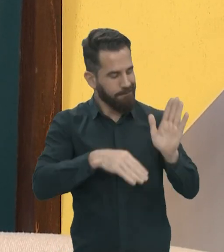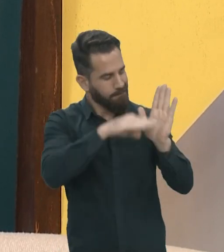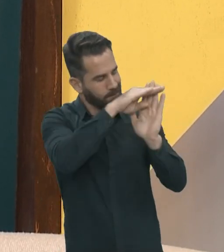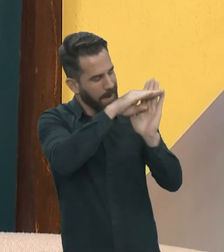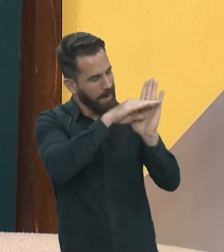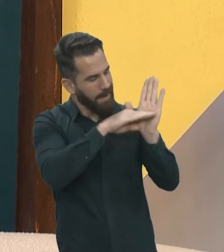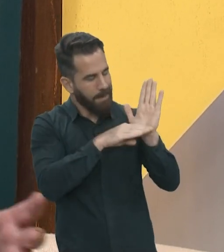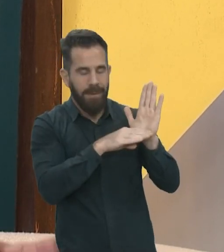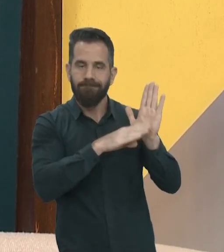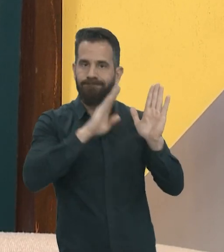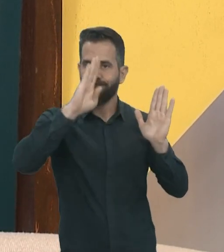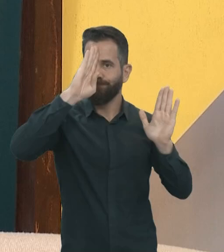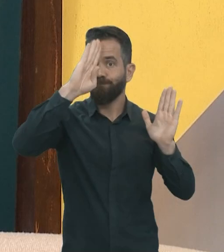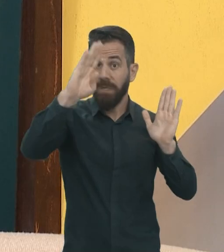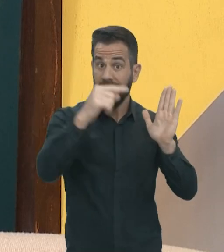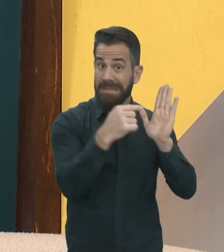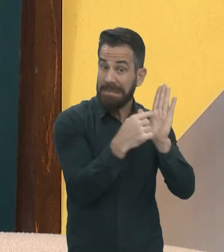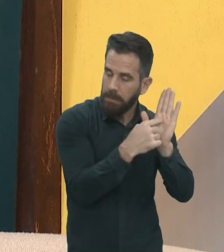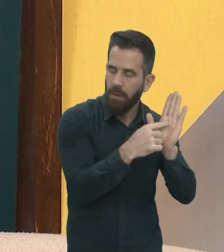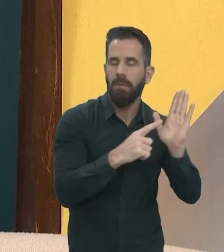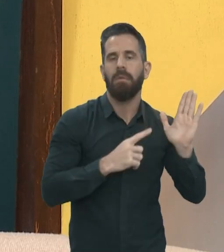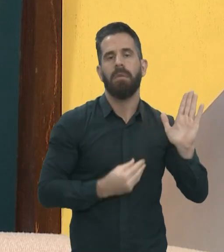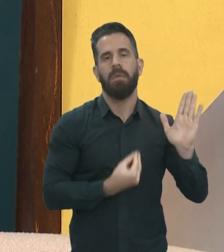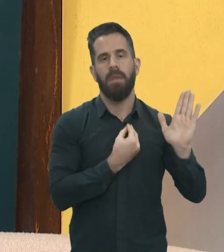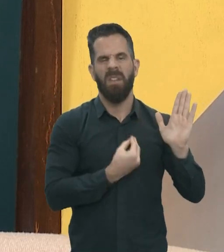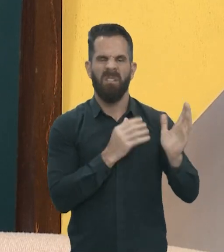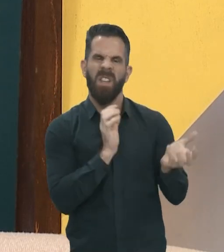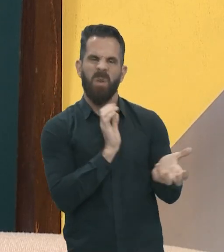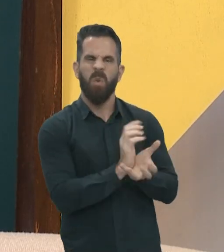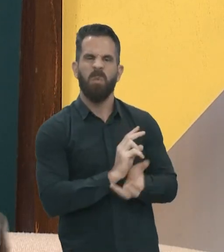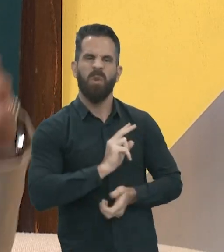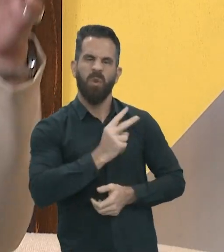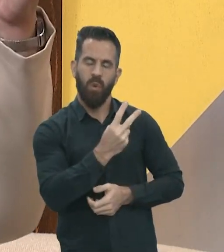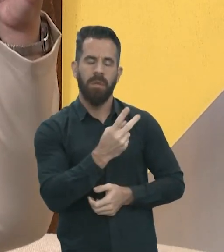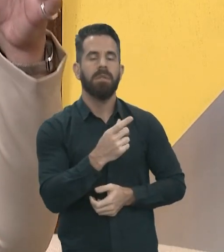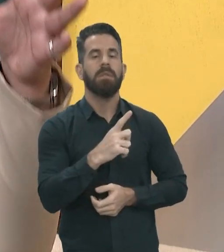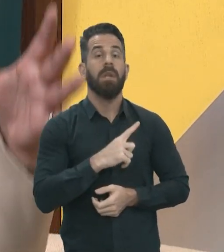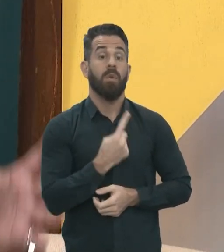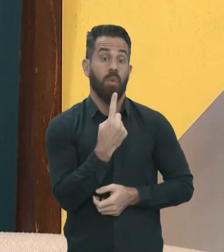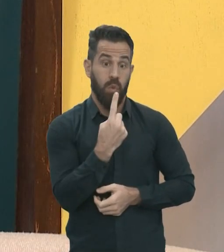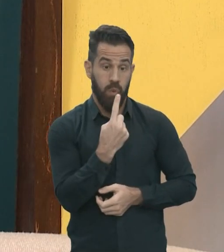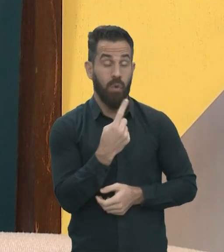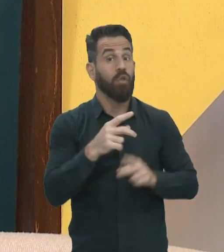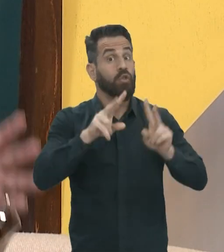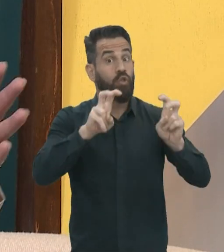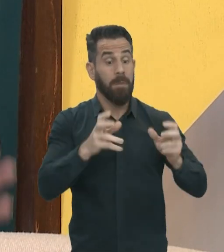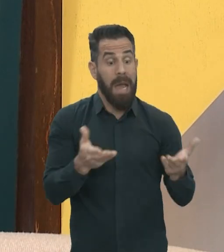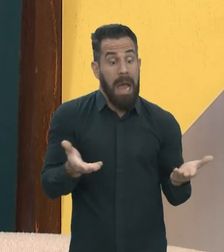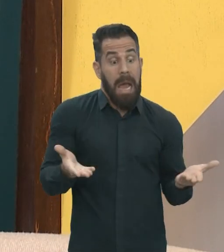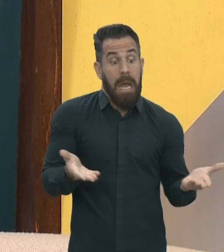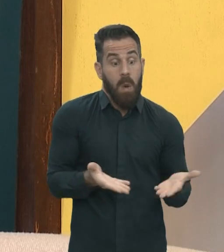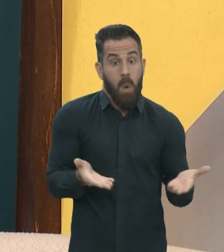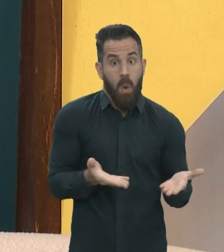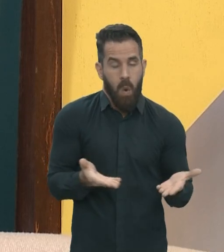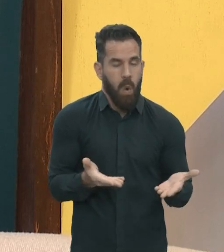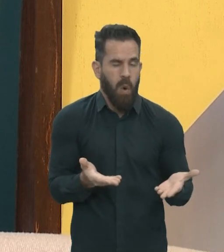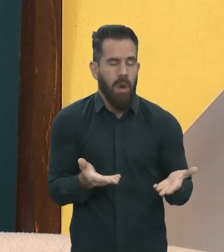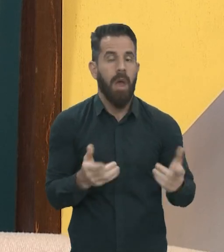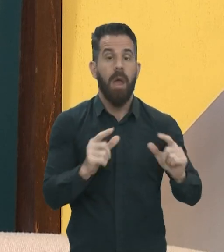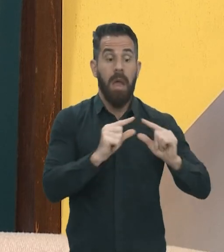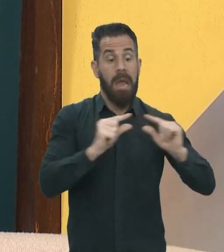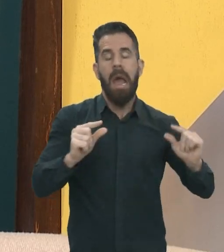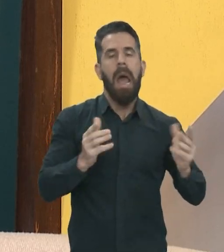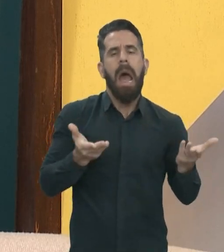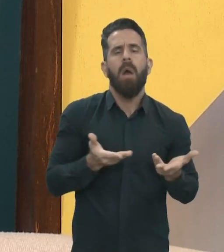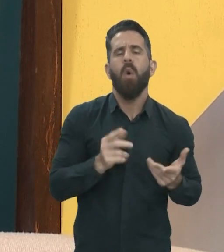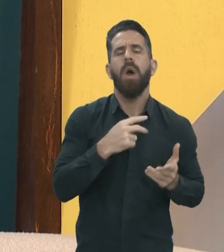falando, né, que dentre, né, dos nossos pilares nós estamos trabalhando com eixos, mas um dele, que é o eixo do agora, significa manutenção da